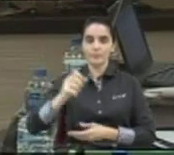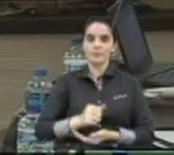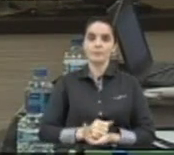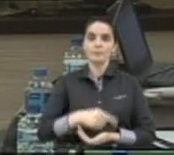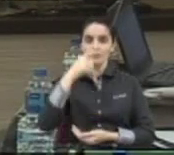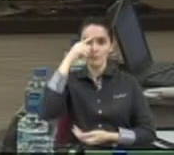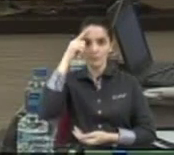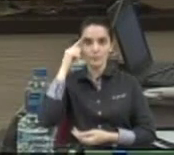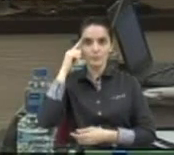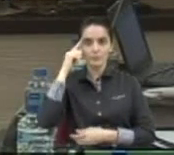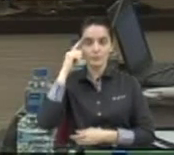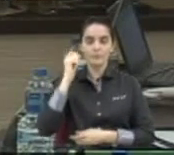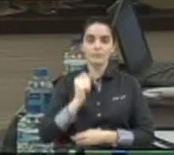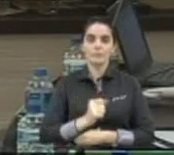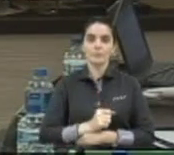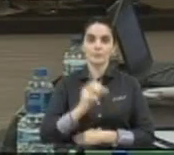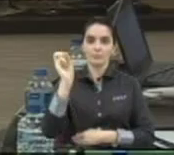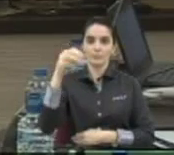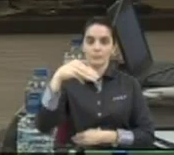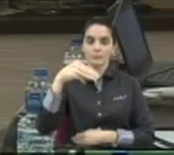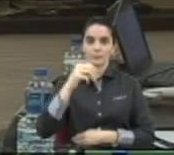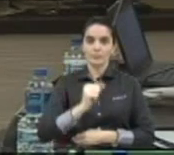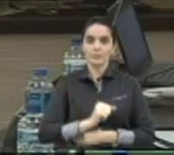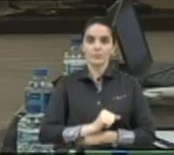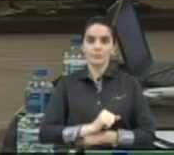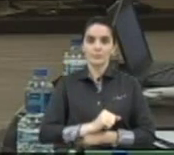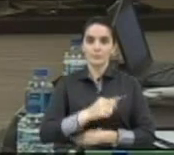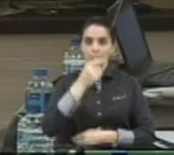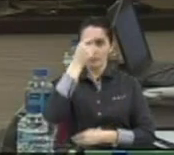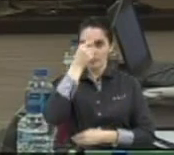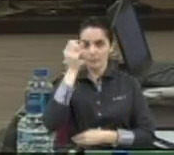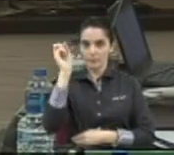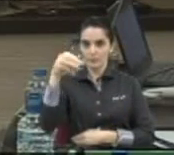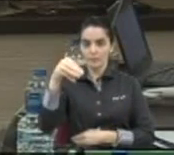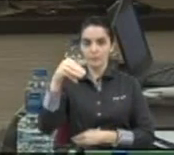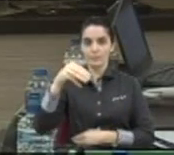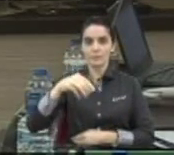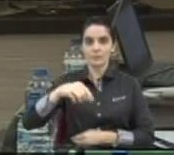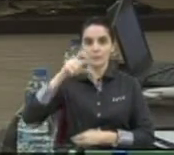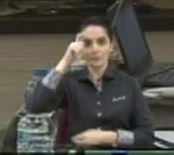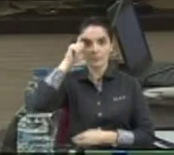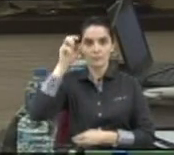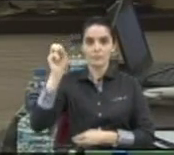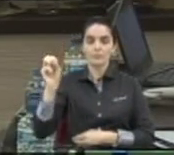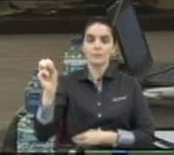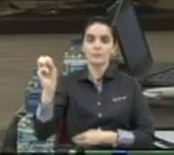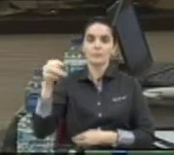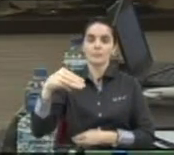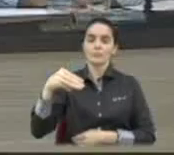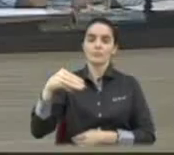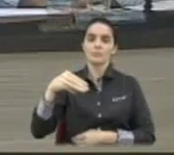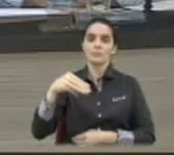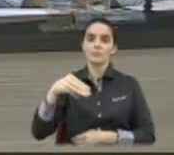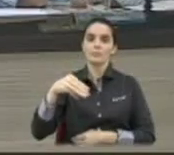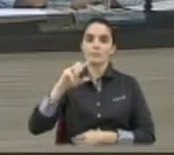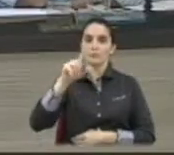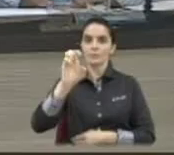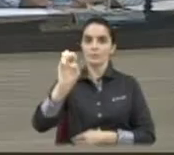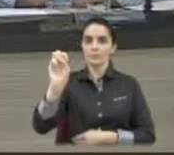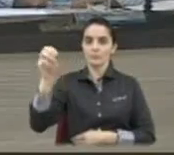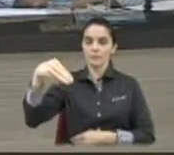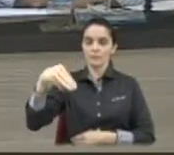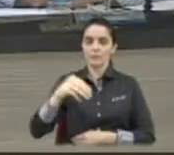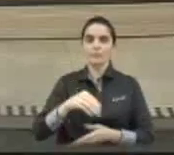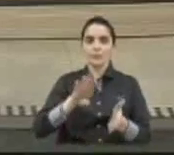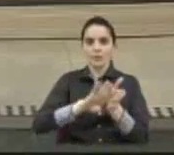Vereador Wilson. Sim. Vereador Dinho. Sim. Vereador Farid. Sim. Vereador Zé Damix.